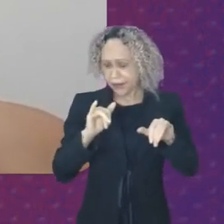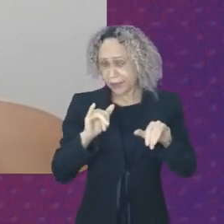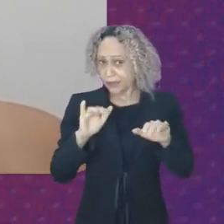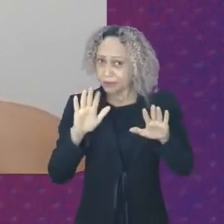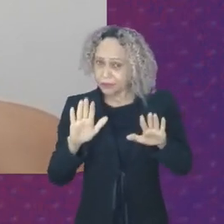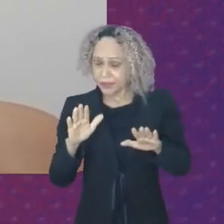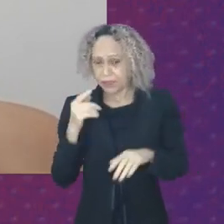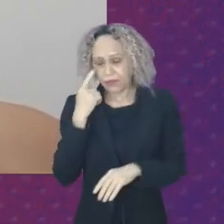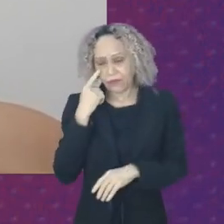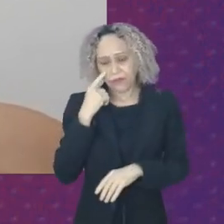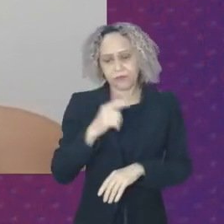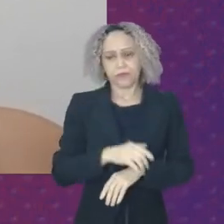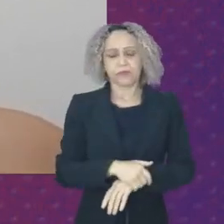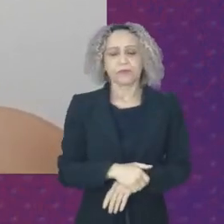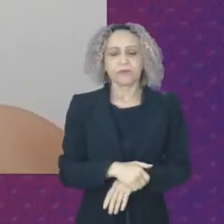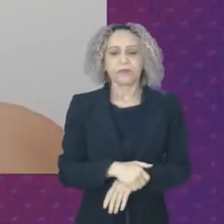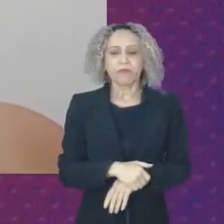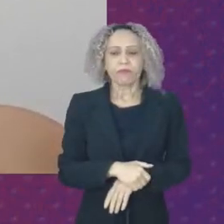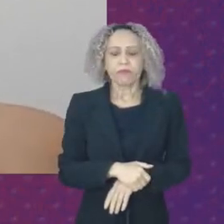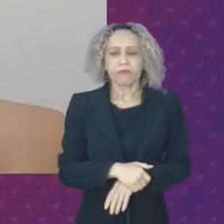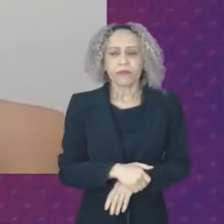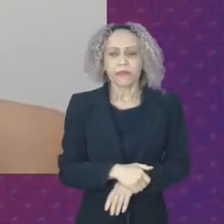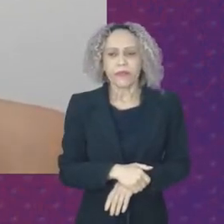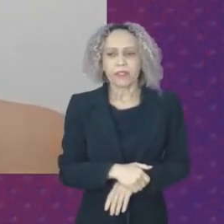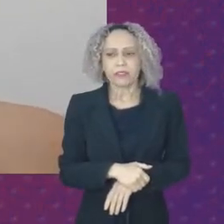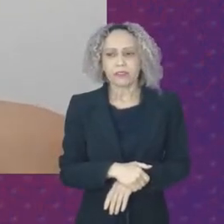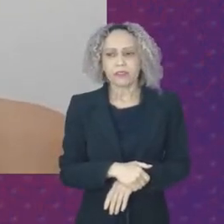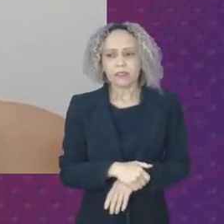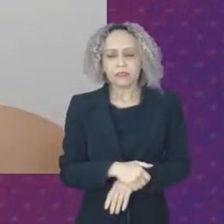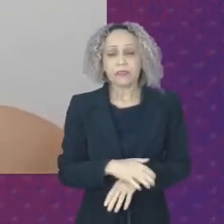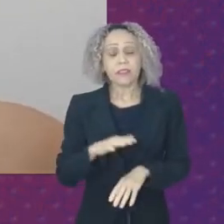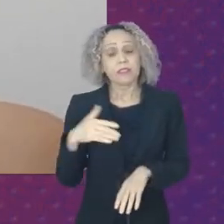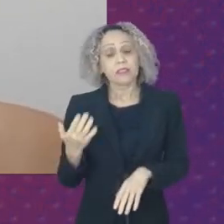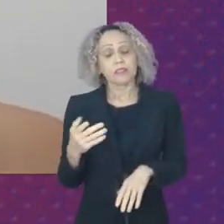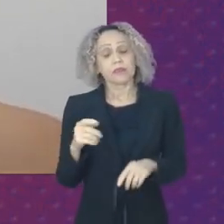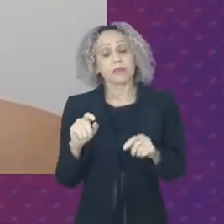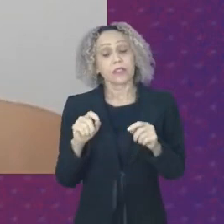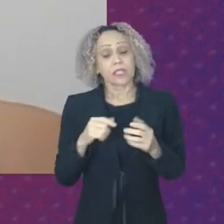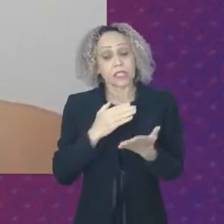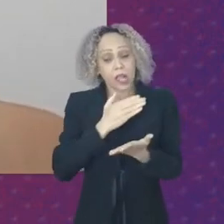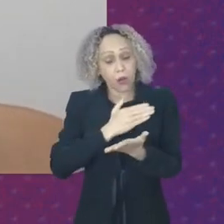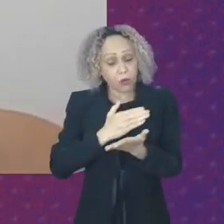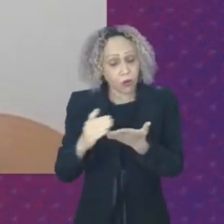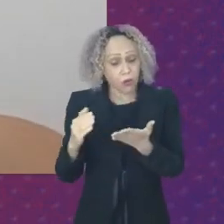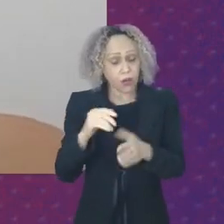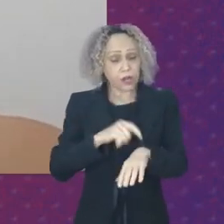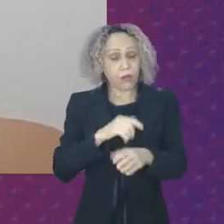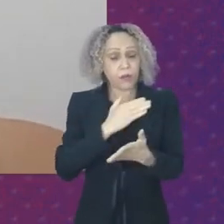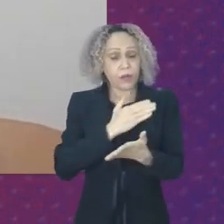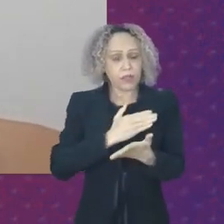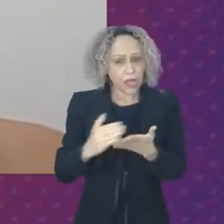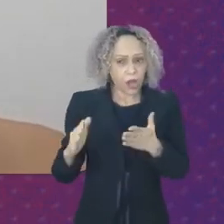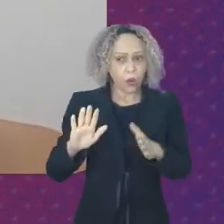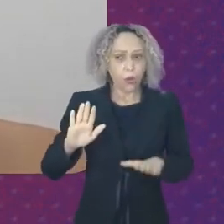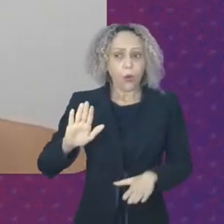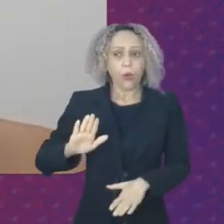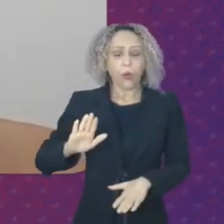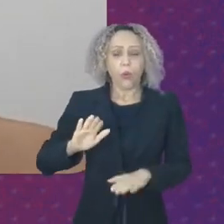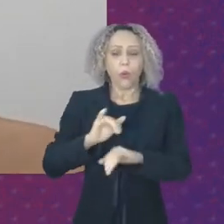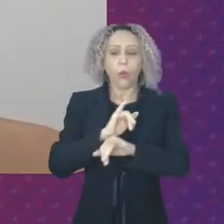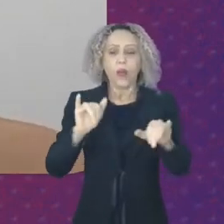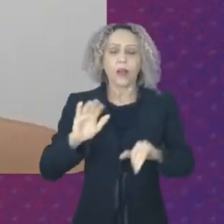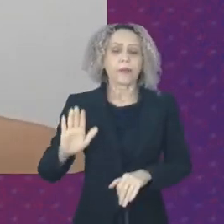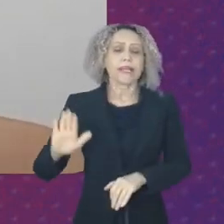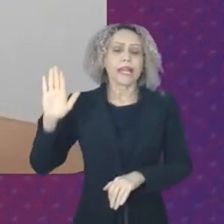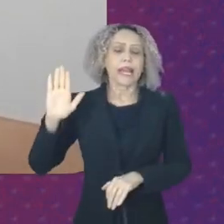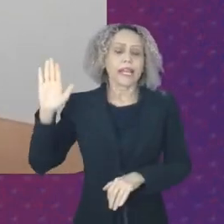para começar uma campanha eleitoral, e ver quais são os arquétipos que serão utilizados aí durante o processo de